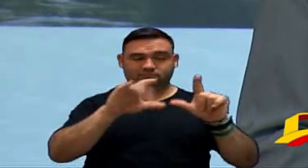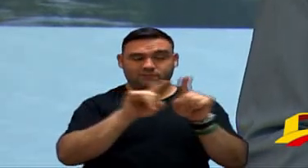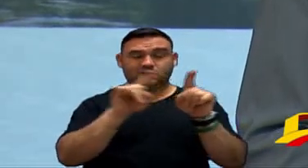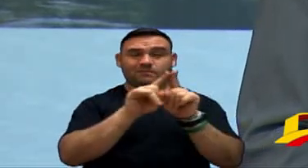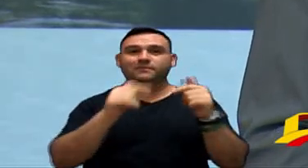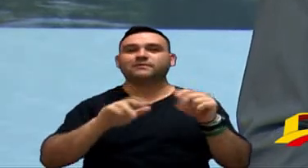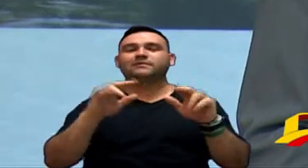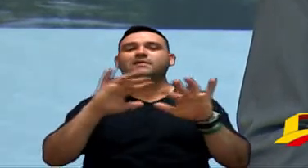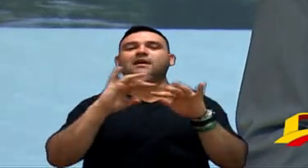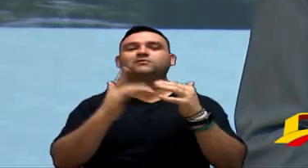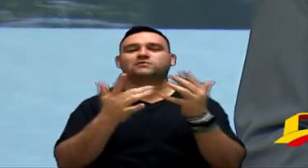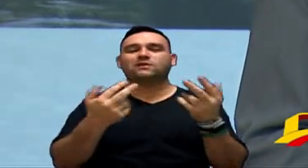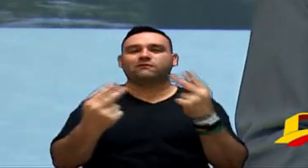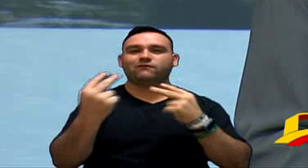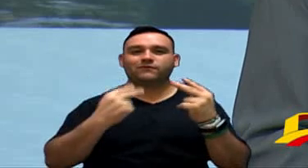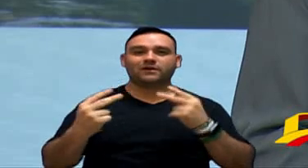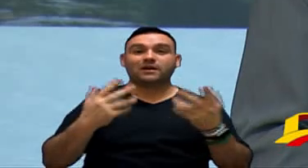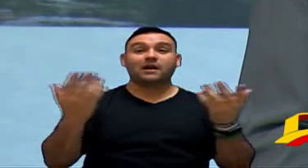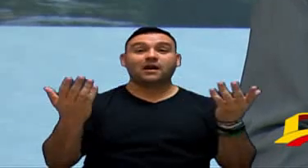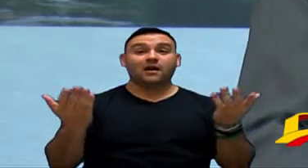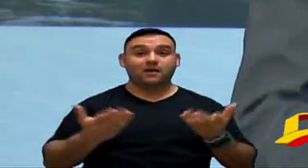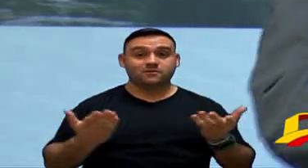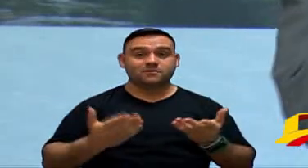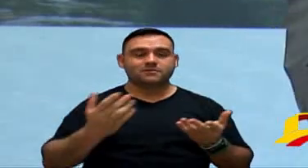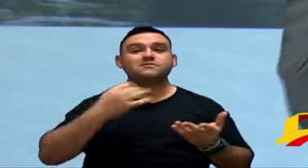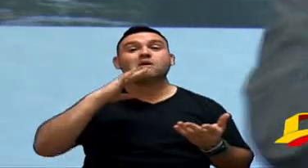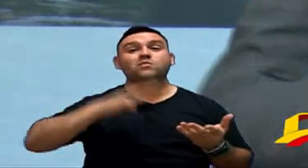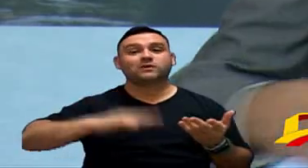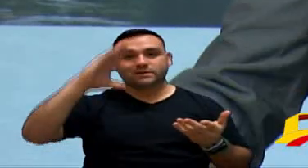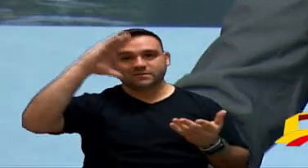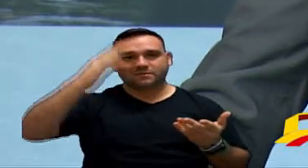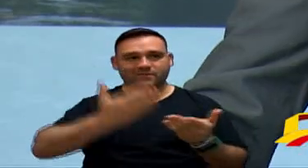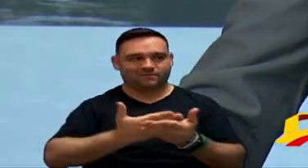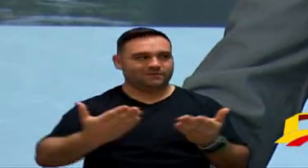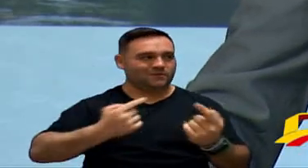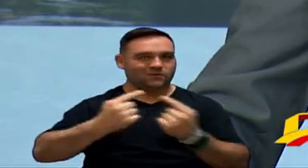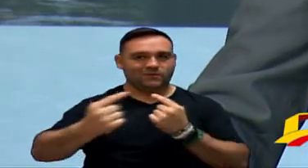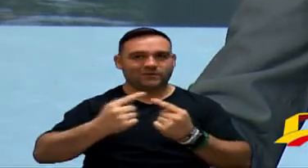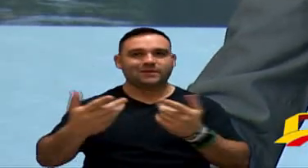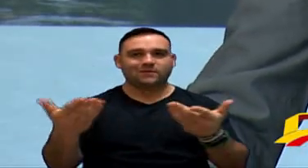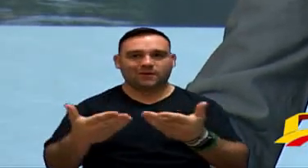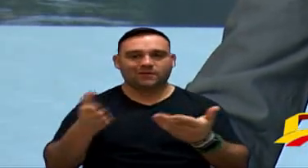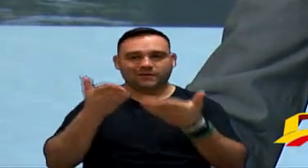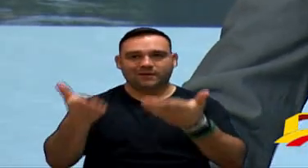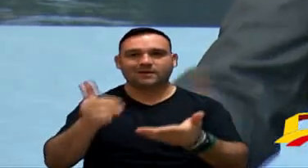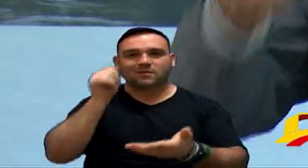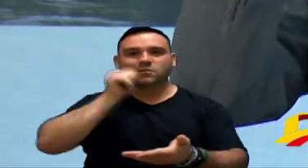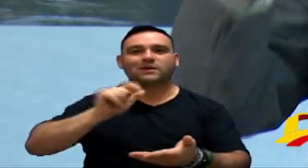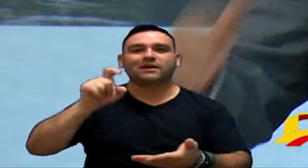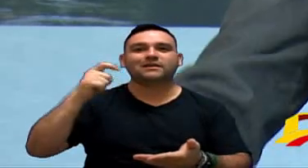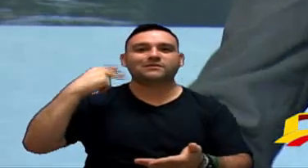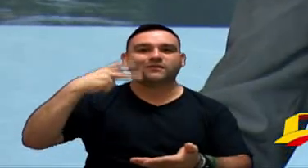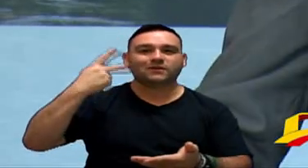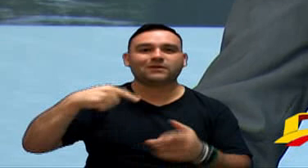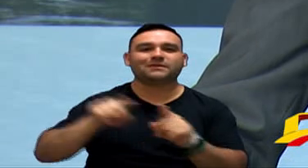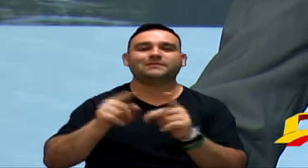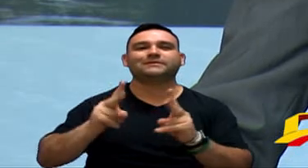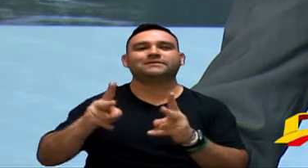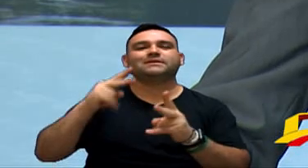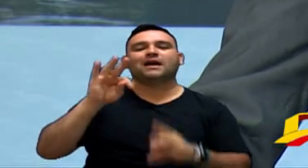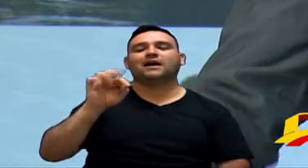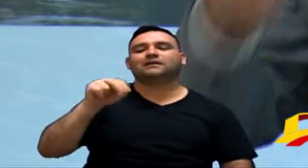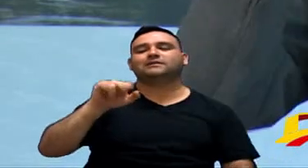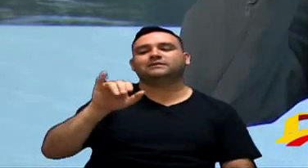sociais estamos tendo uma oportunidade meu boa tarde especial com quem está conversando agora com a ex-vereadora sempre vereadora